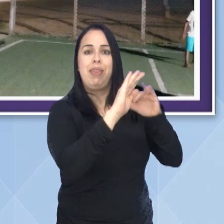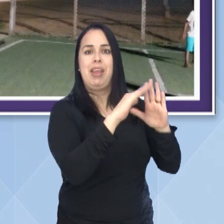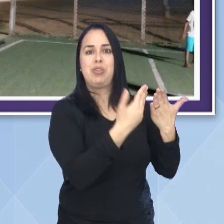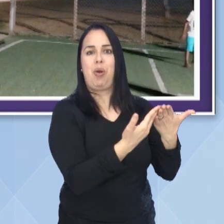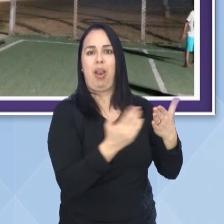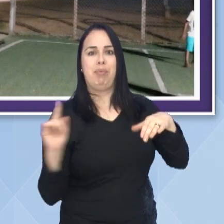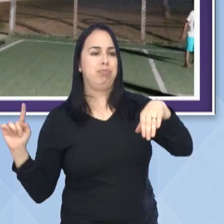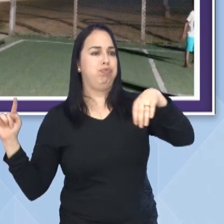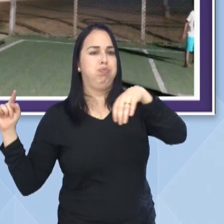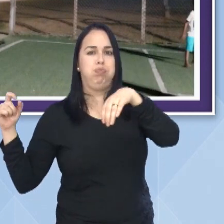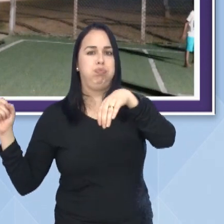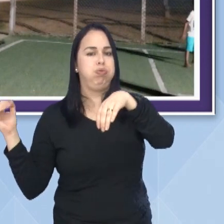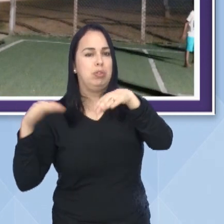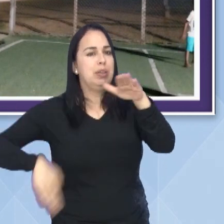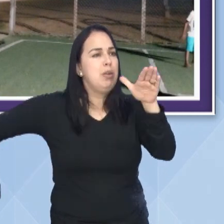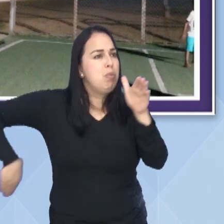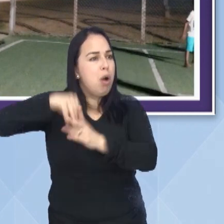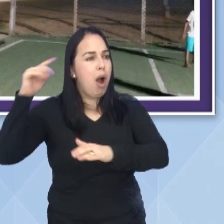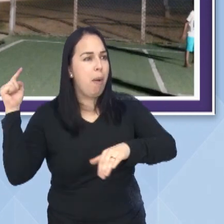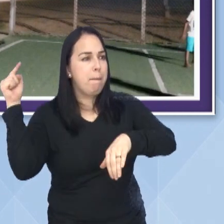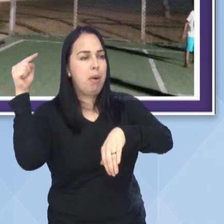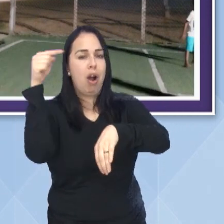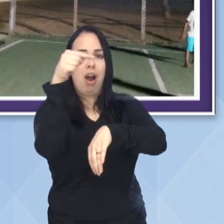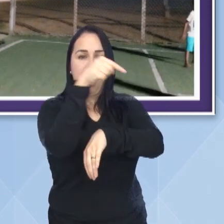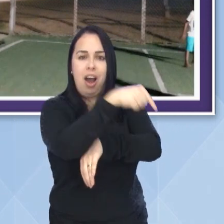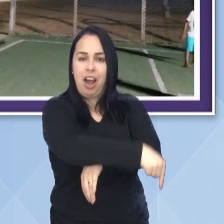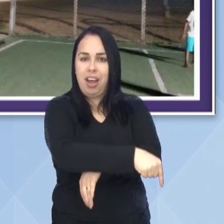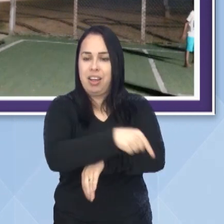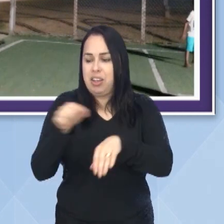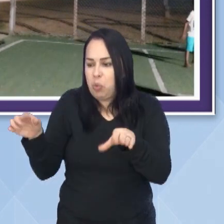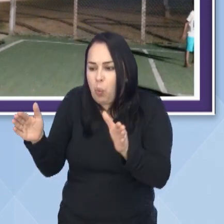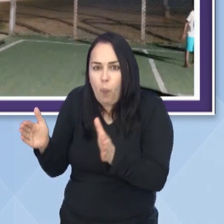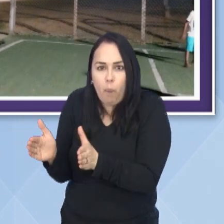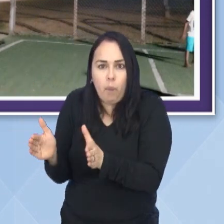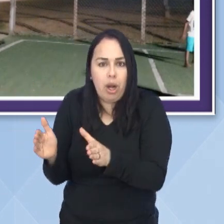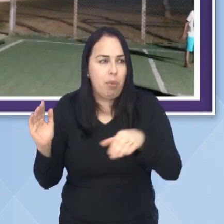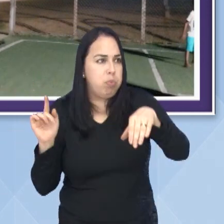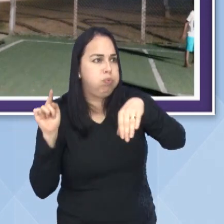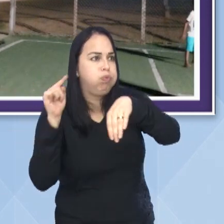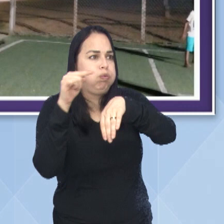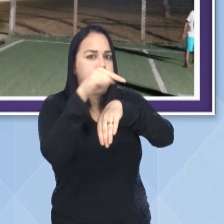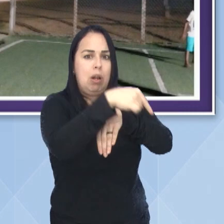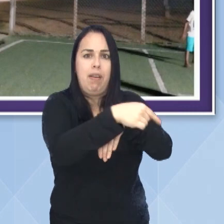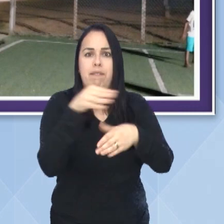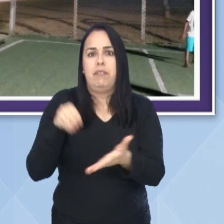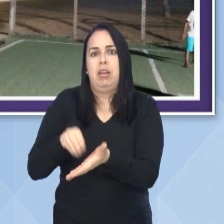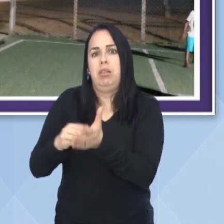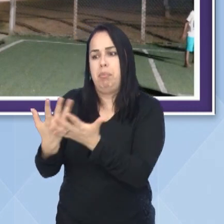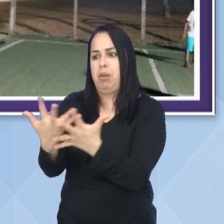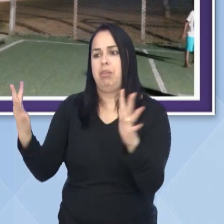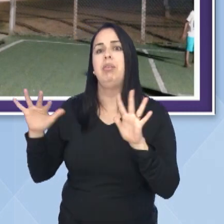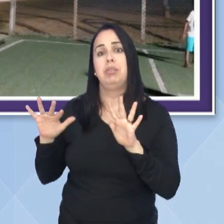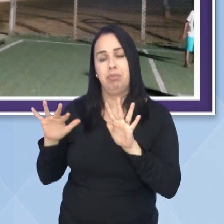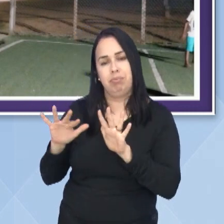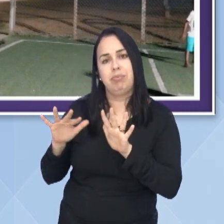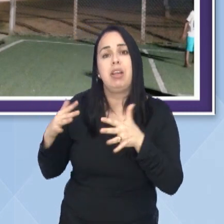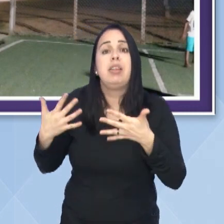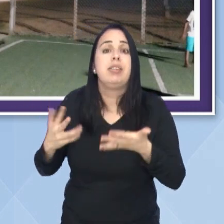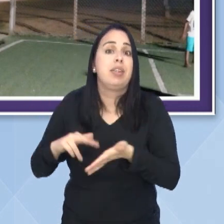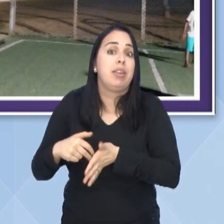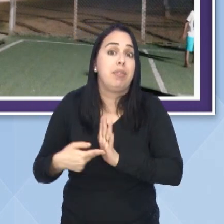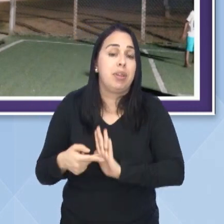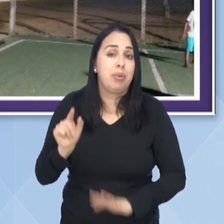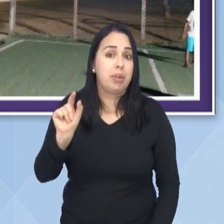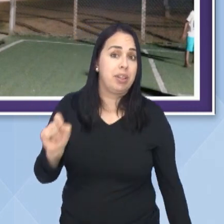escola, num chute. A quadra já é pequena, os meninos jogando não tem proteção, vai a bola. Ou seja...